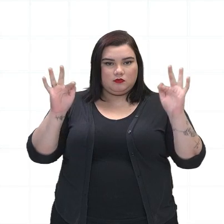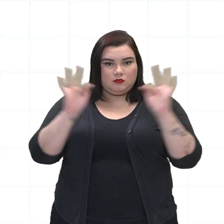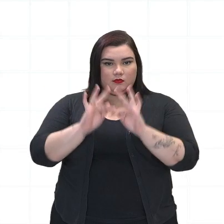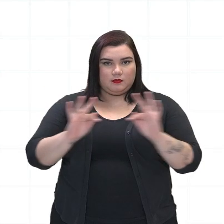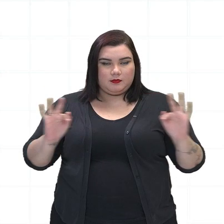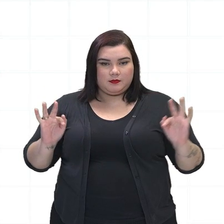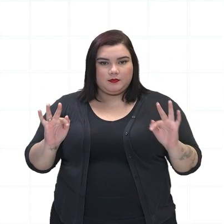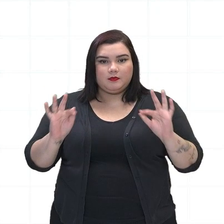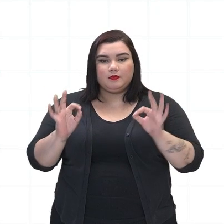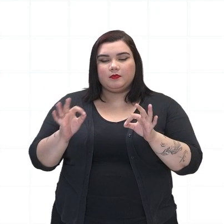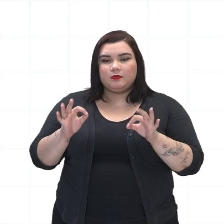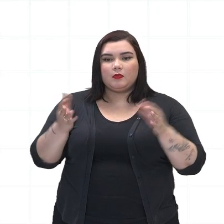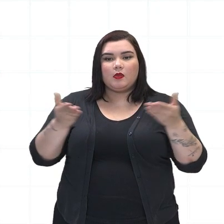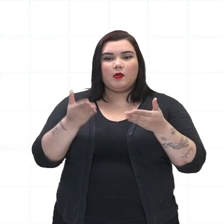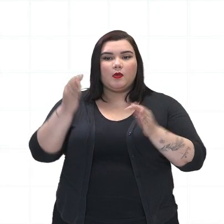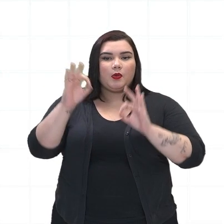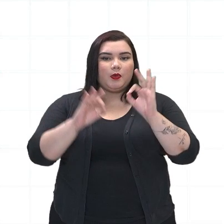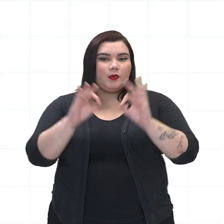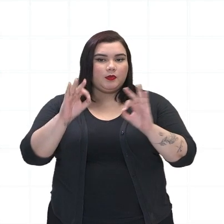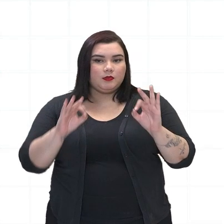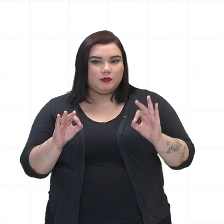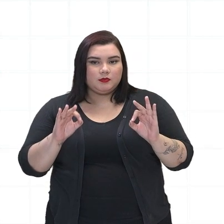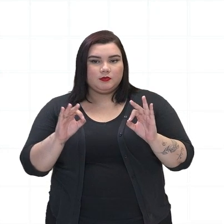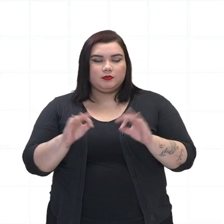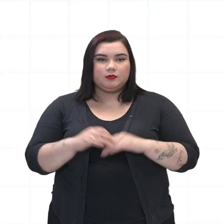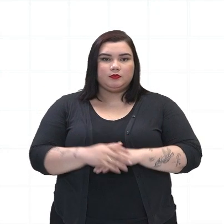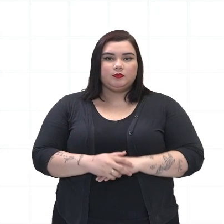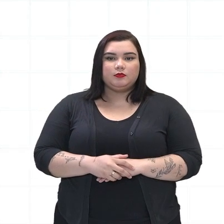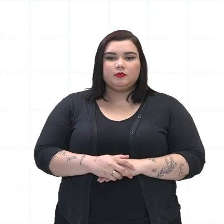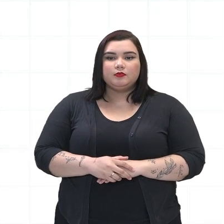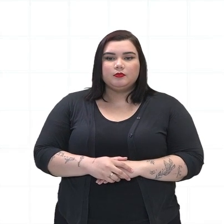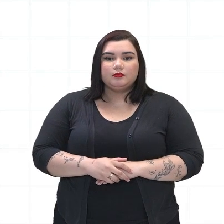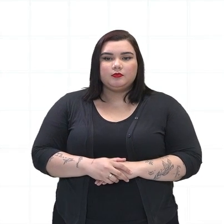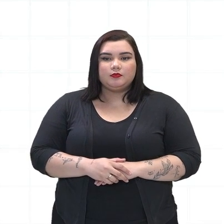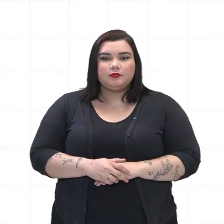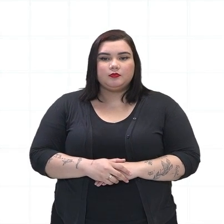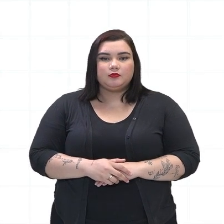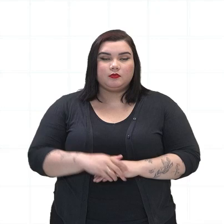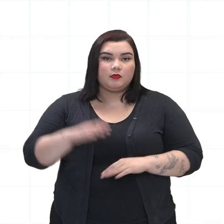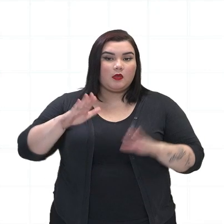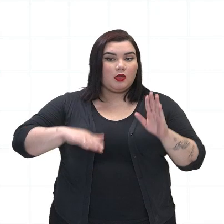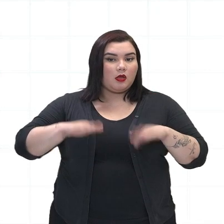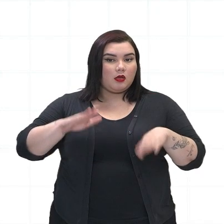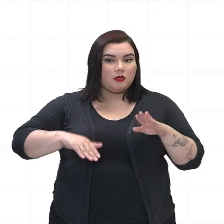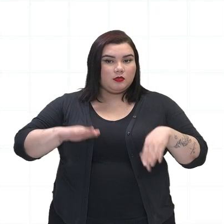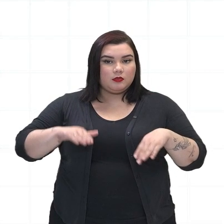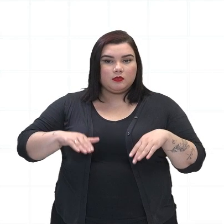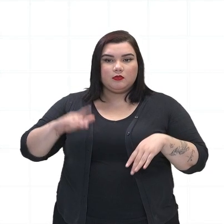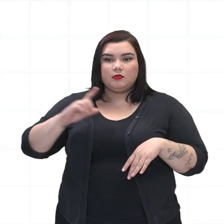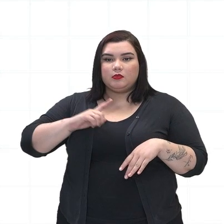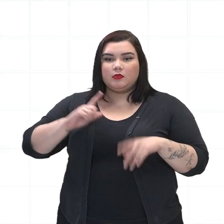vamos organizá-las, tá? Geralmente